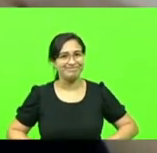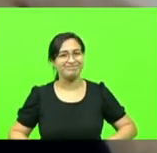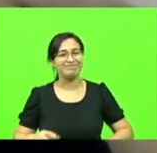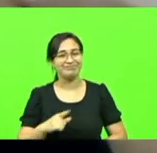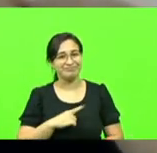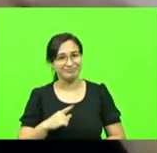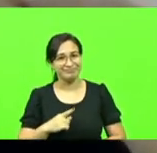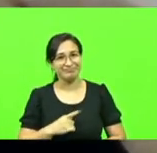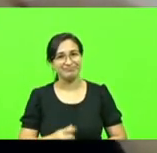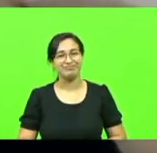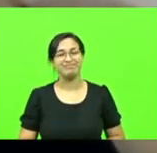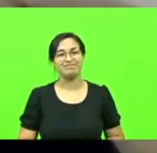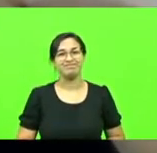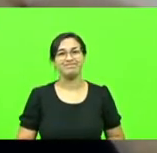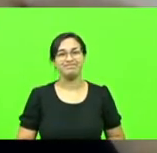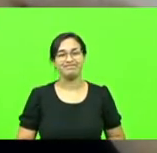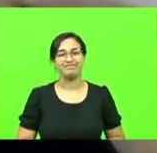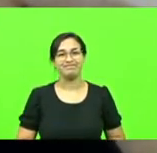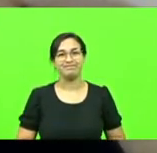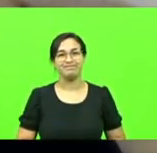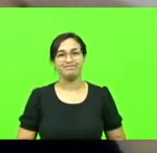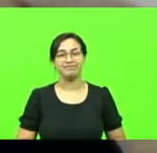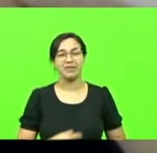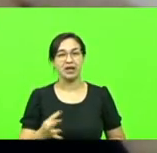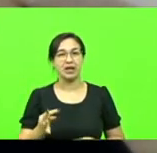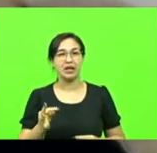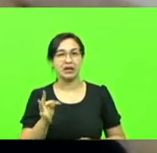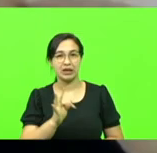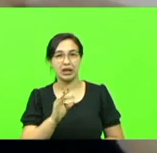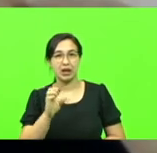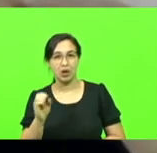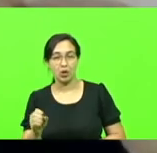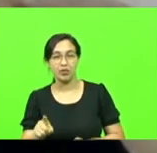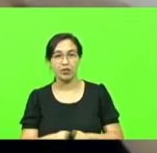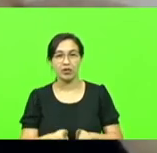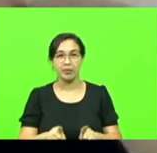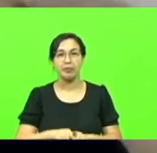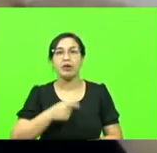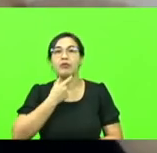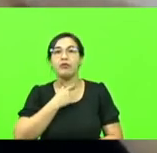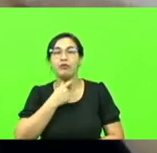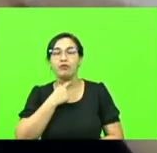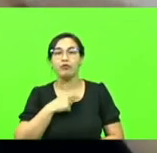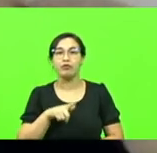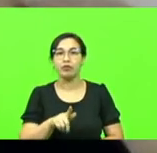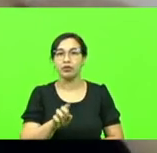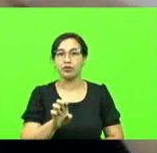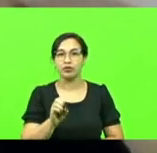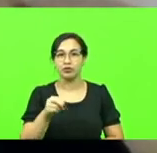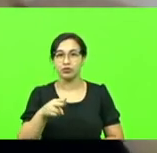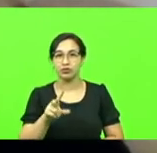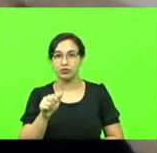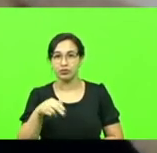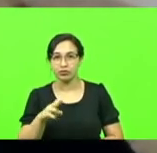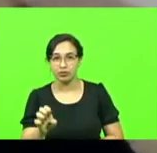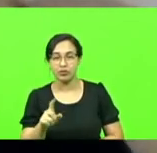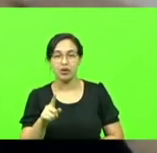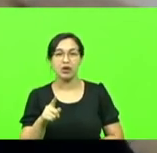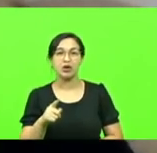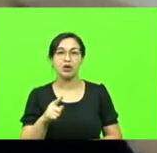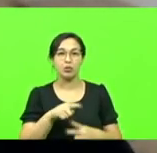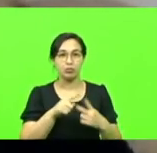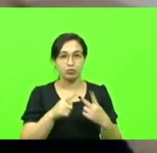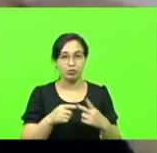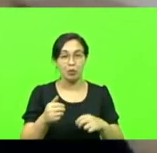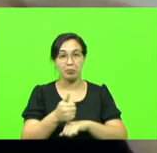A terapeuta ocupacional Ângela e o Fono Giovanni falaram muito bem sobre a importância das duas profissões e